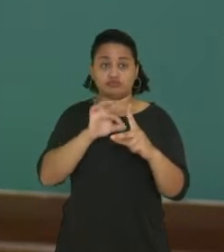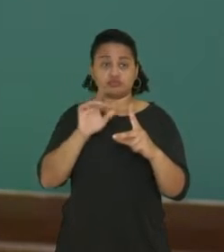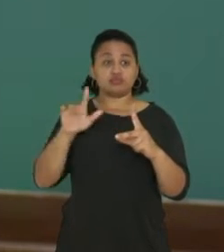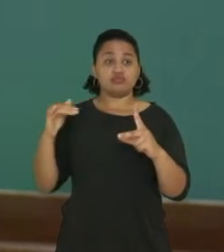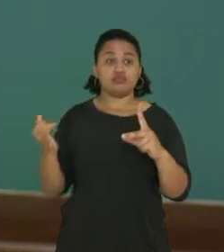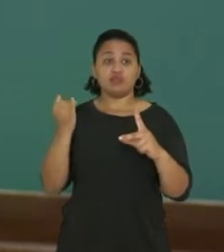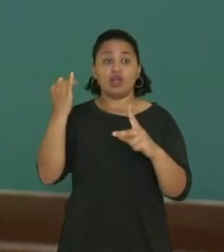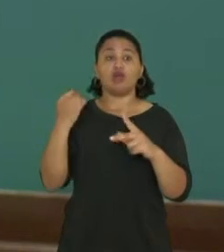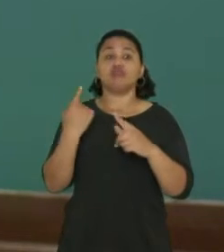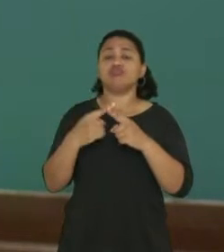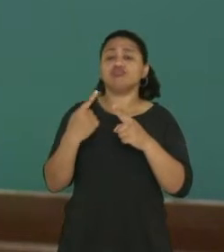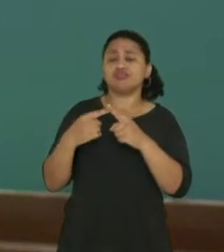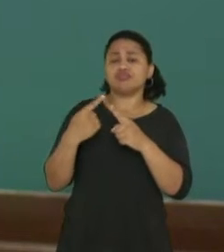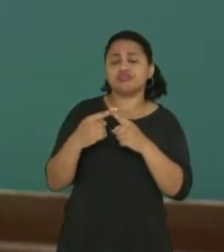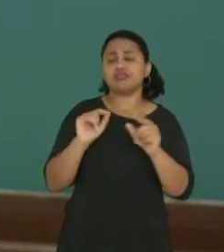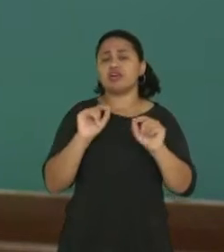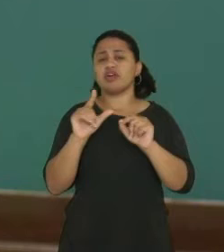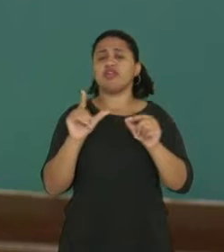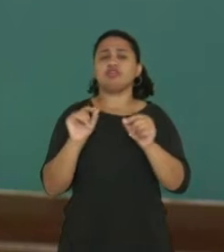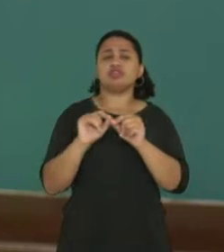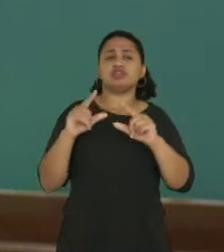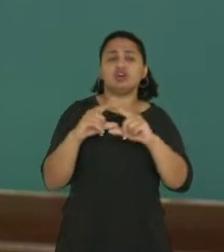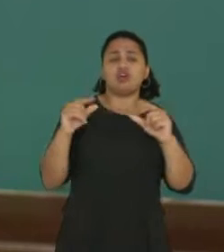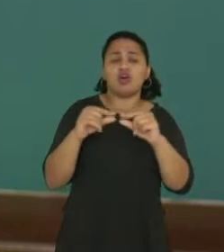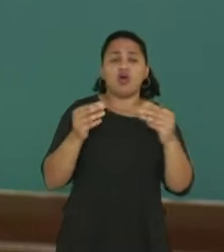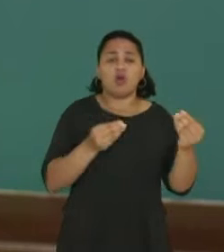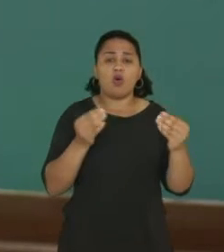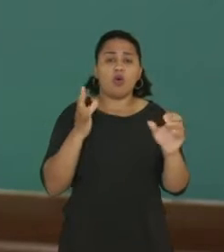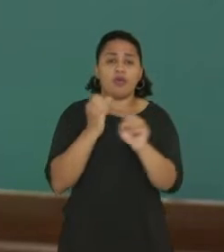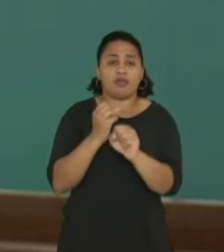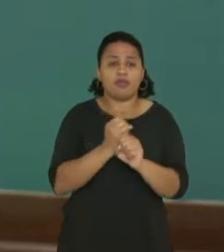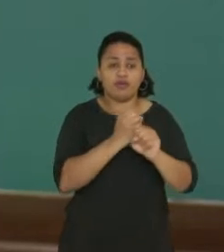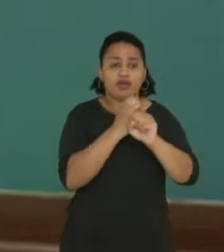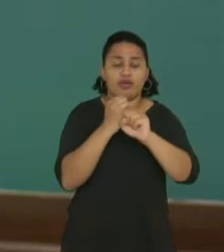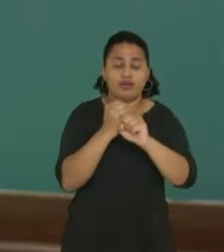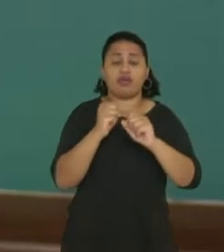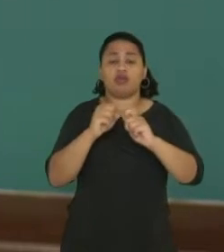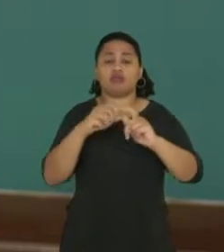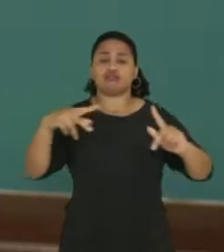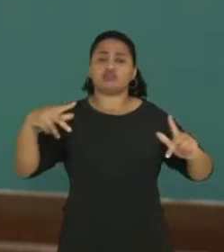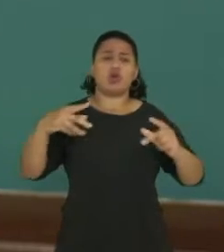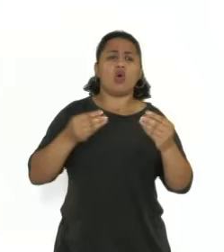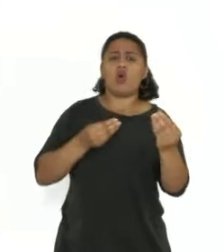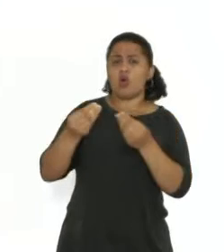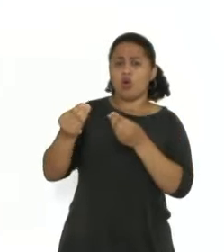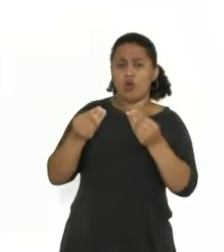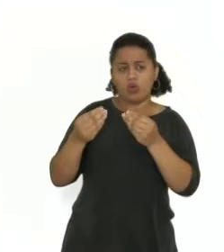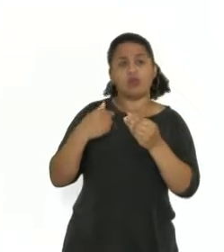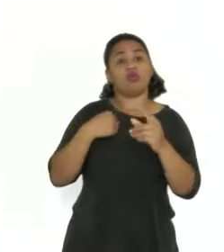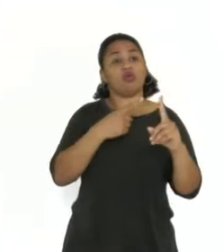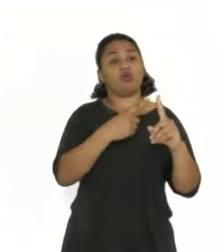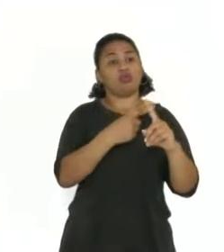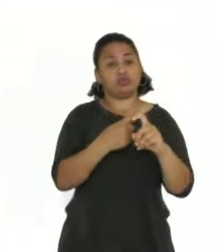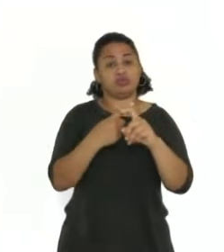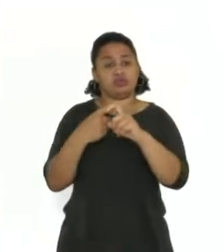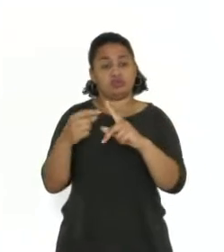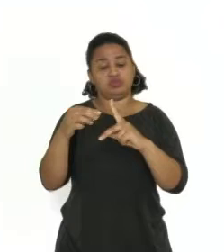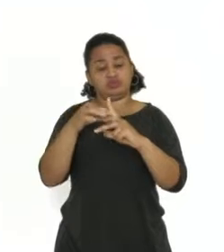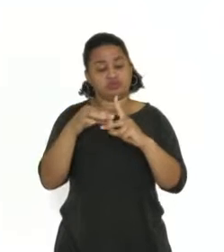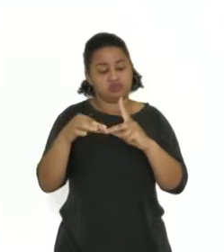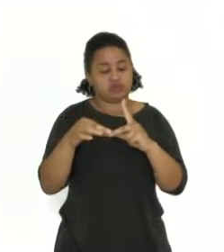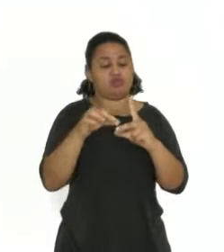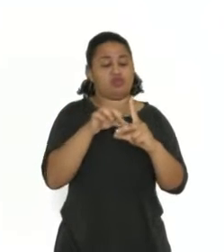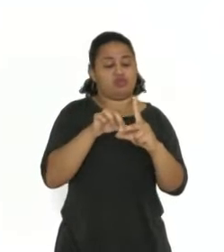ele estabelece, né, a forma de se calcular o volume, que faz como, professora? Eu multiplico comprimento